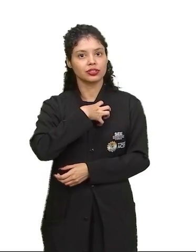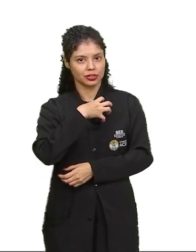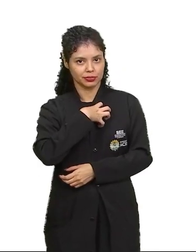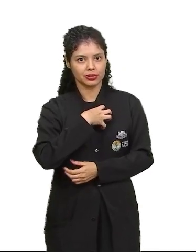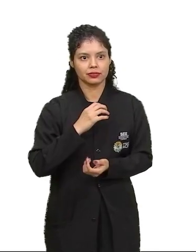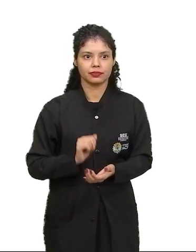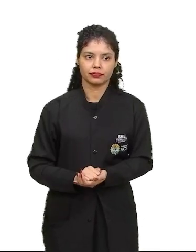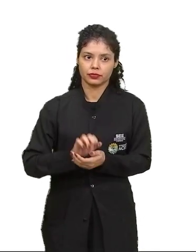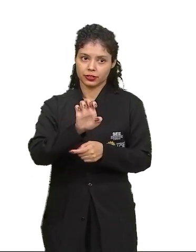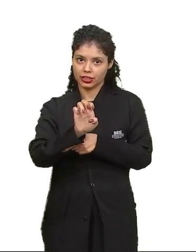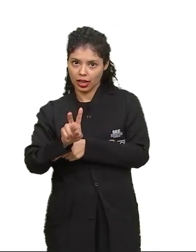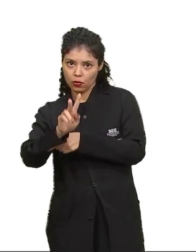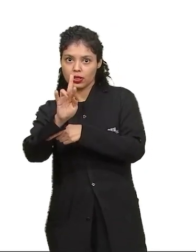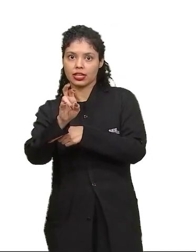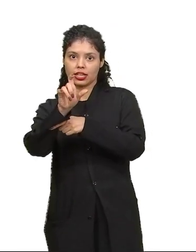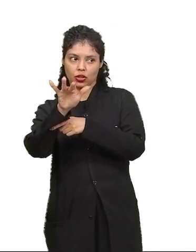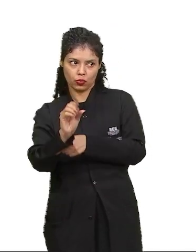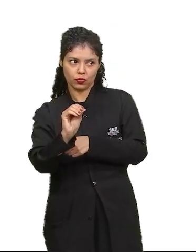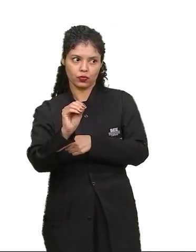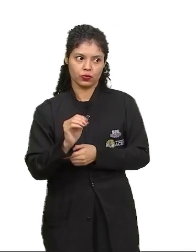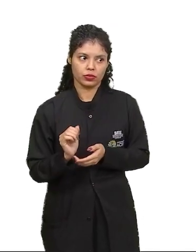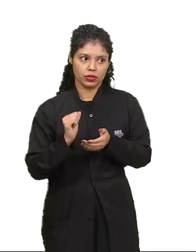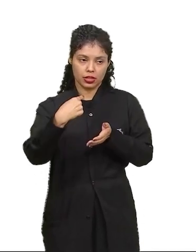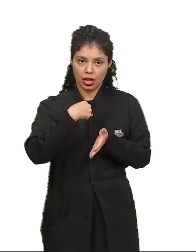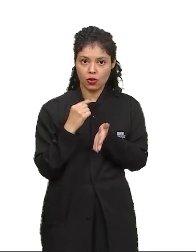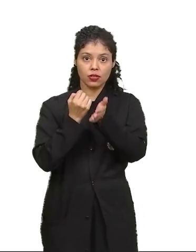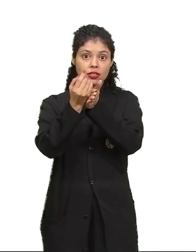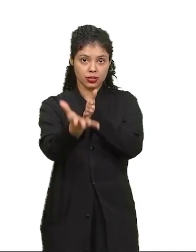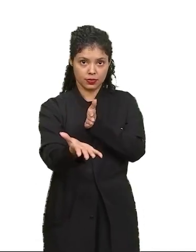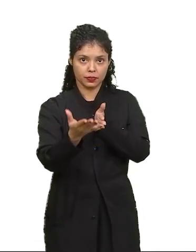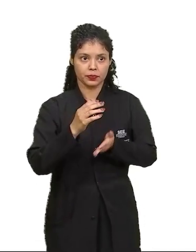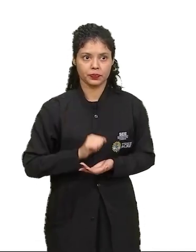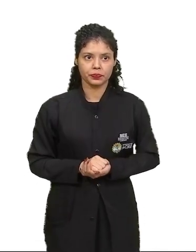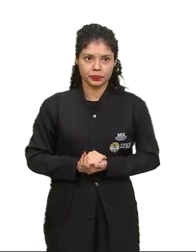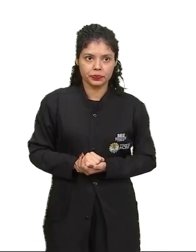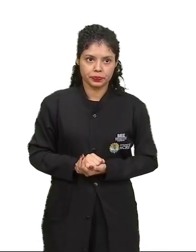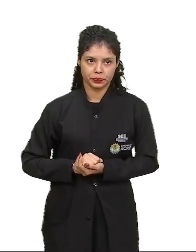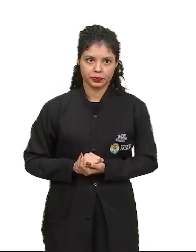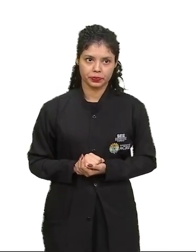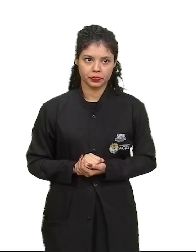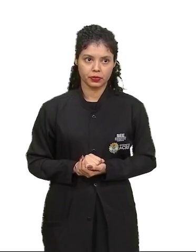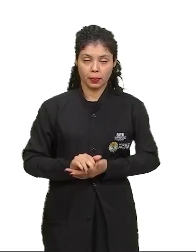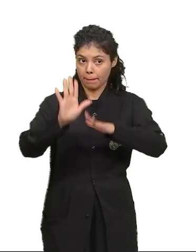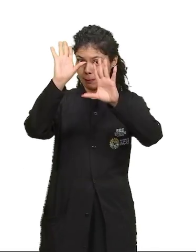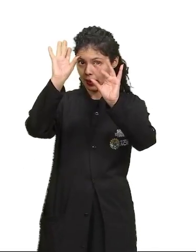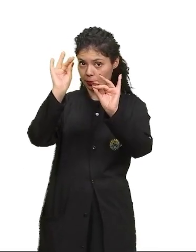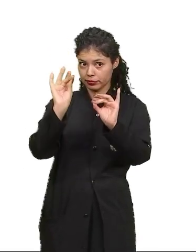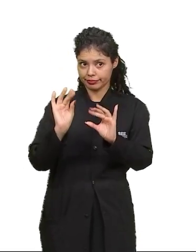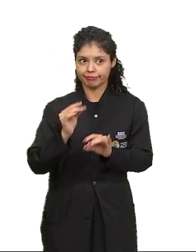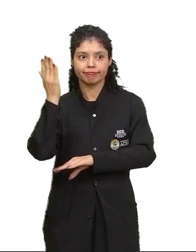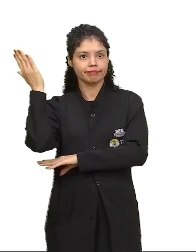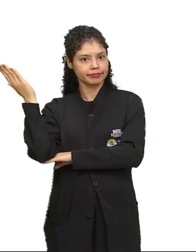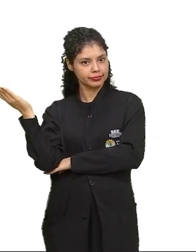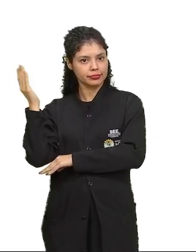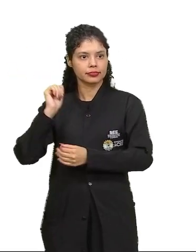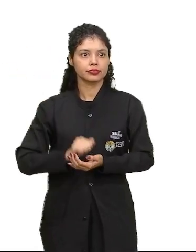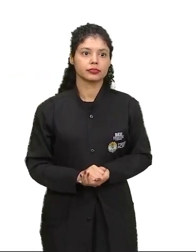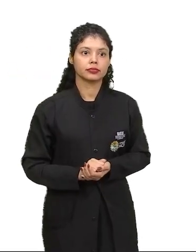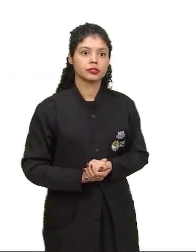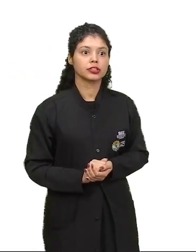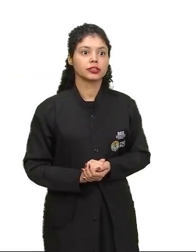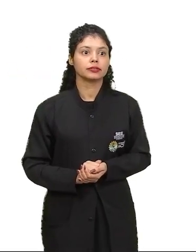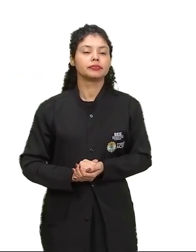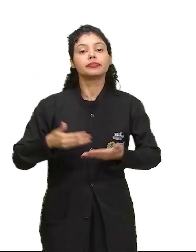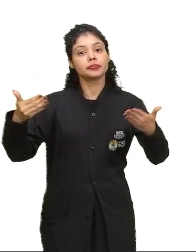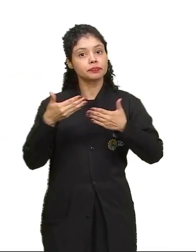sentimentos do eu lírico. Próximo. E aí aqui a gente trouxe a parte destacada, né? Você pode acessar o material.